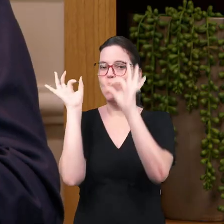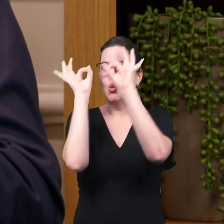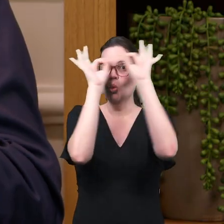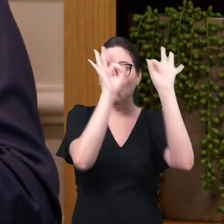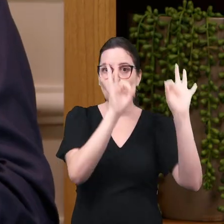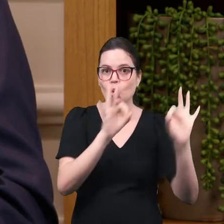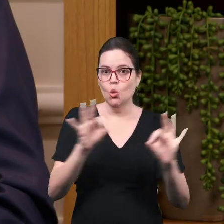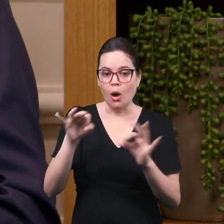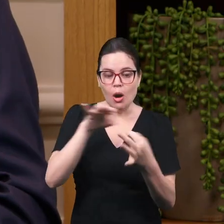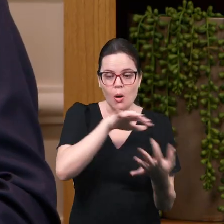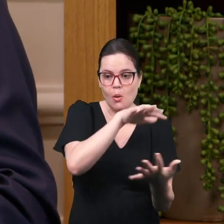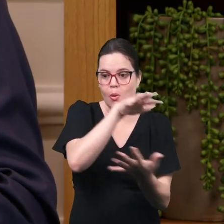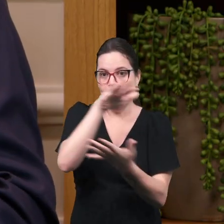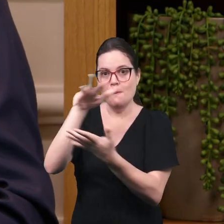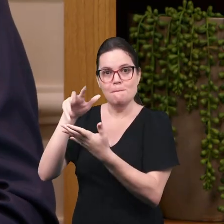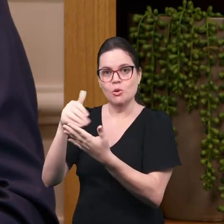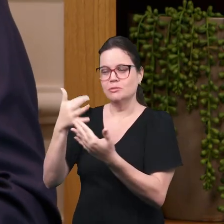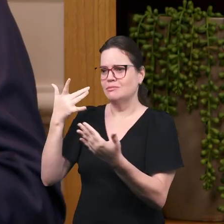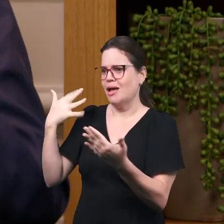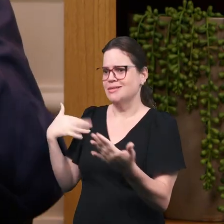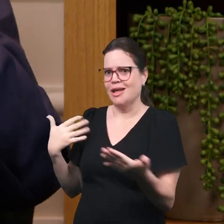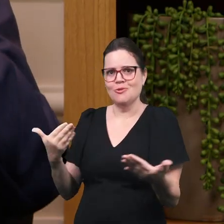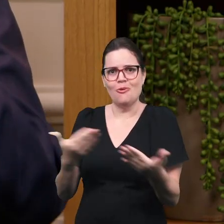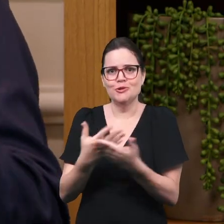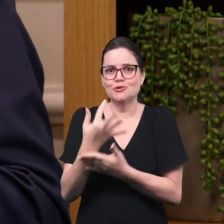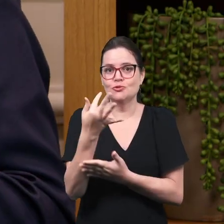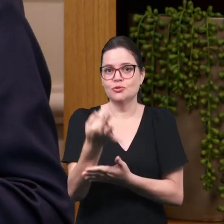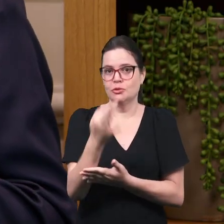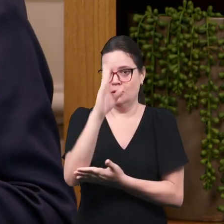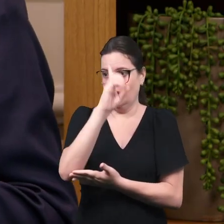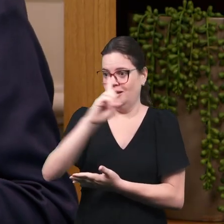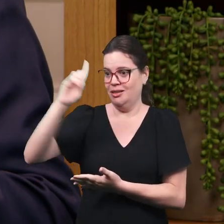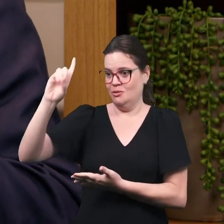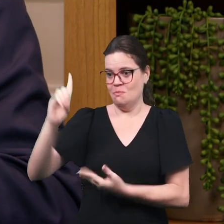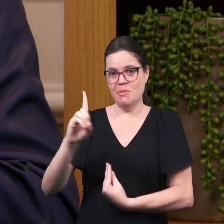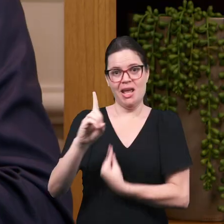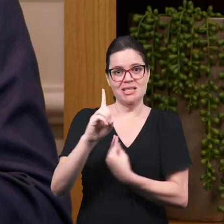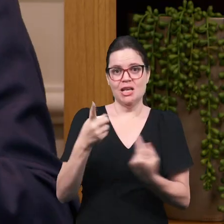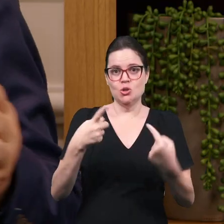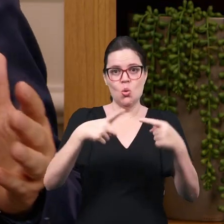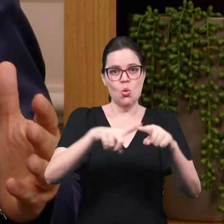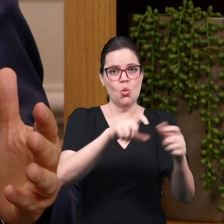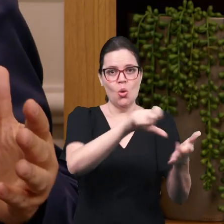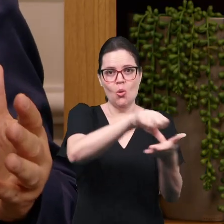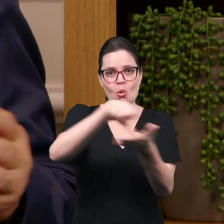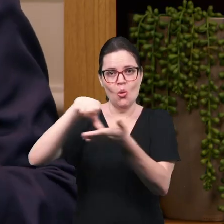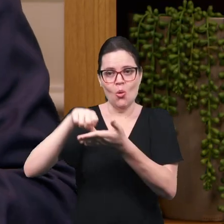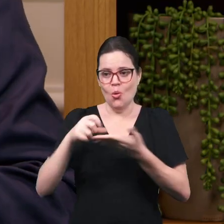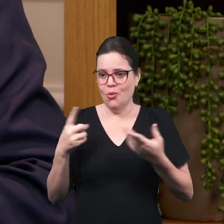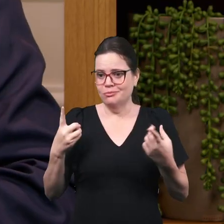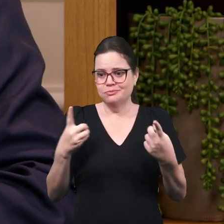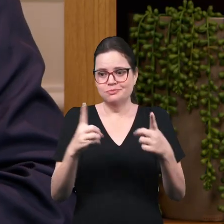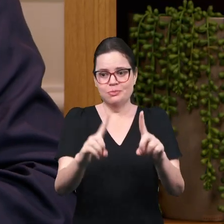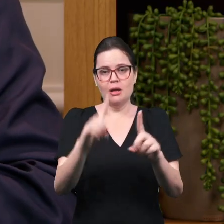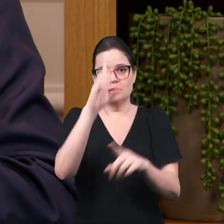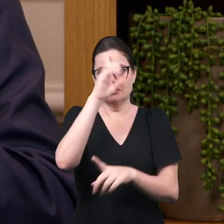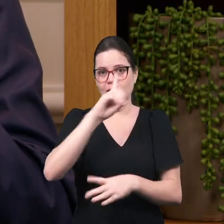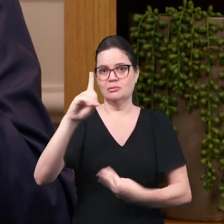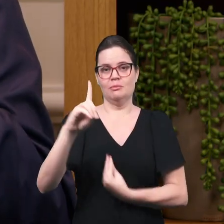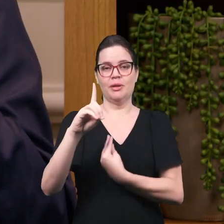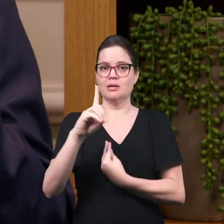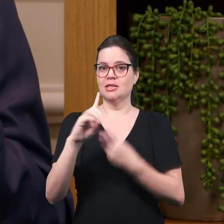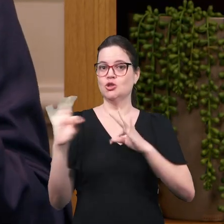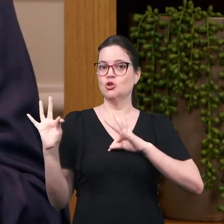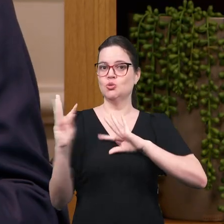está presente em todos os lugares, ele é onipresente. E tudo isso tem um objetivo, se